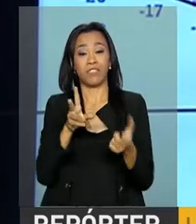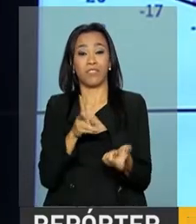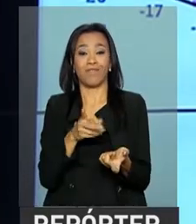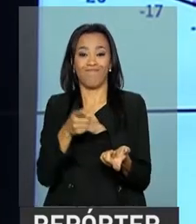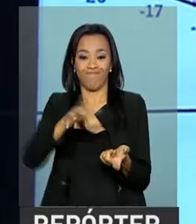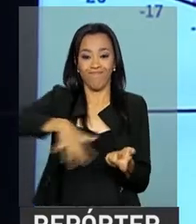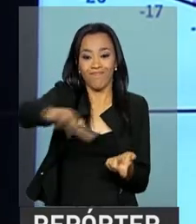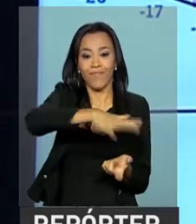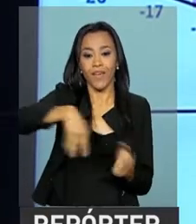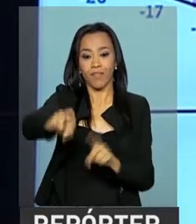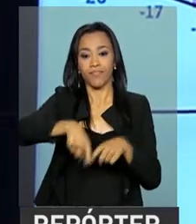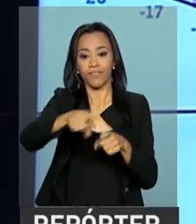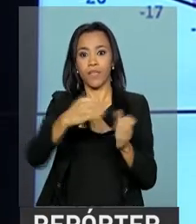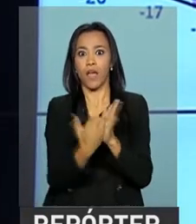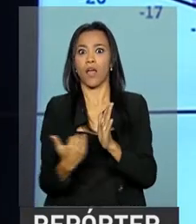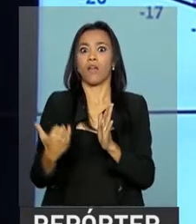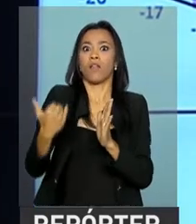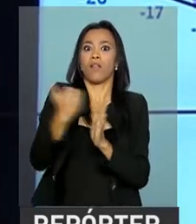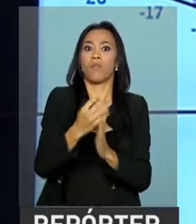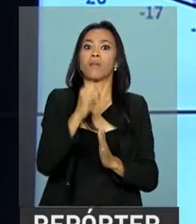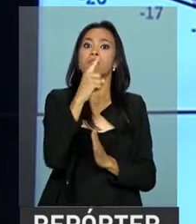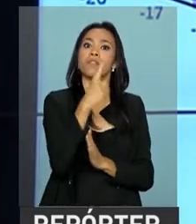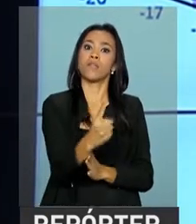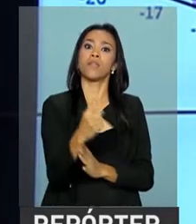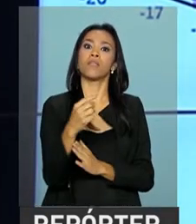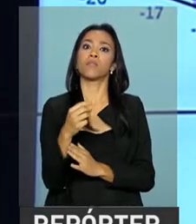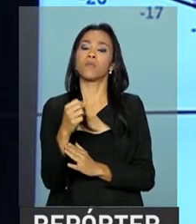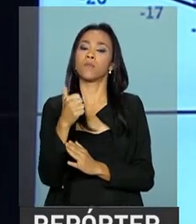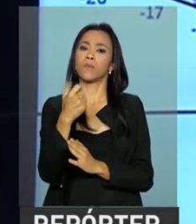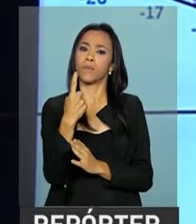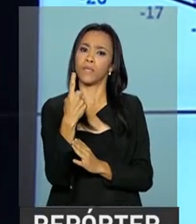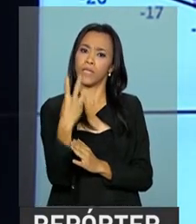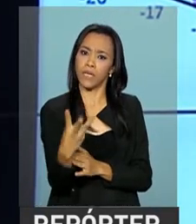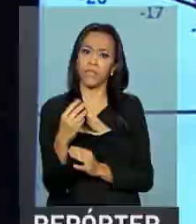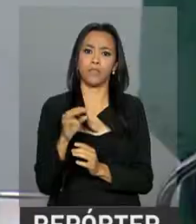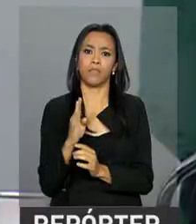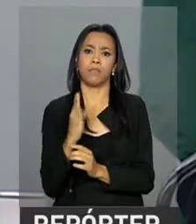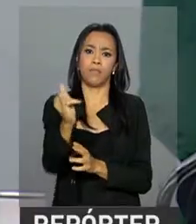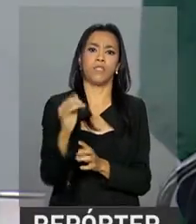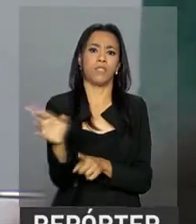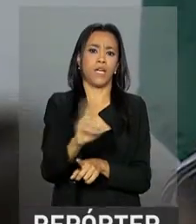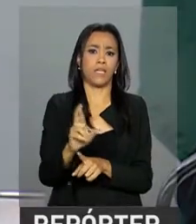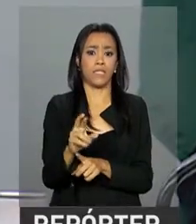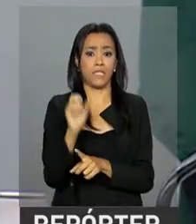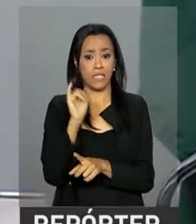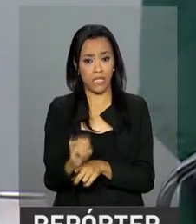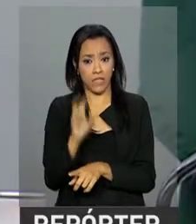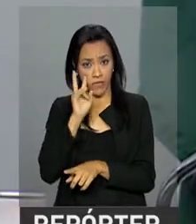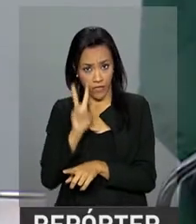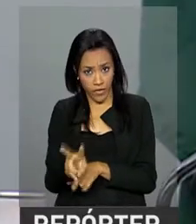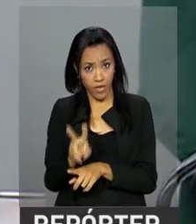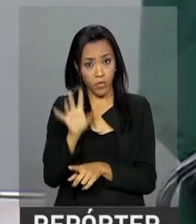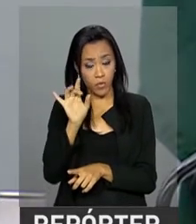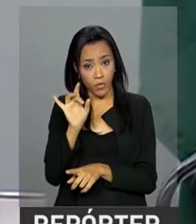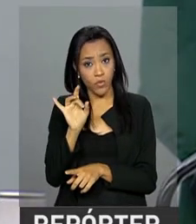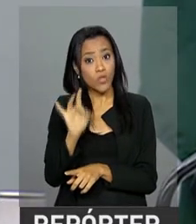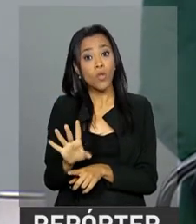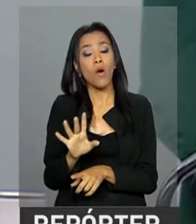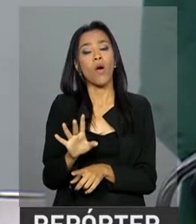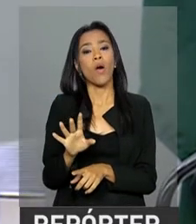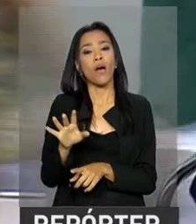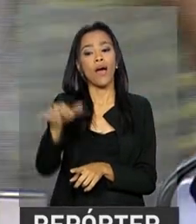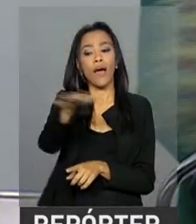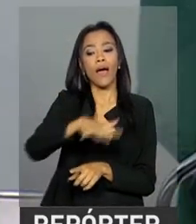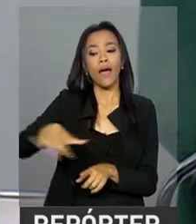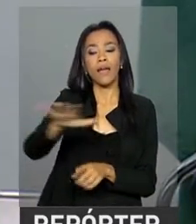evoluindo 103 bilhões de reais e 10 em 2016 apenas as